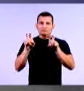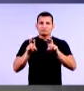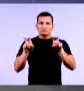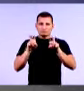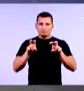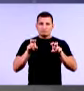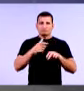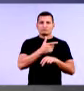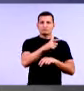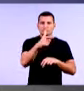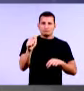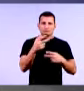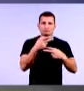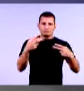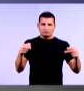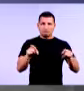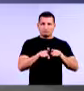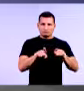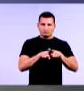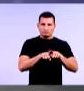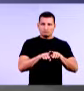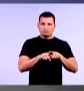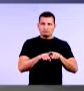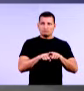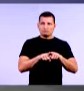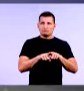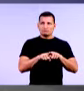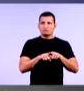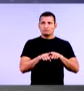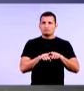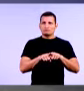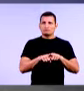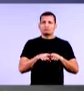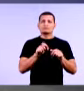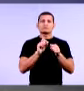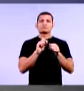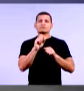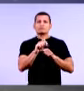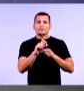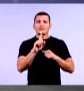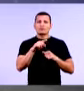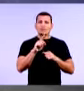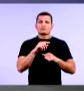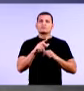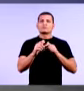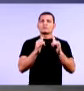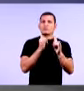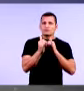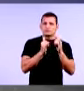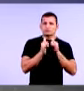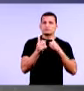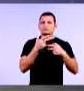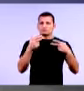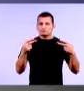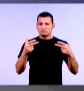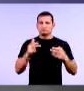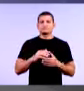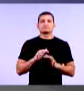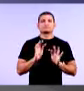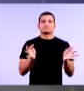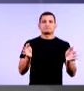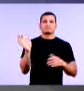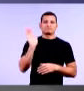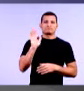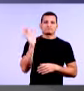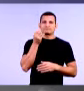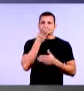e outros dispositivos. Isso tudo para trocar informações e partilhar recursos. Simples, não é? Tchau, bons